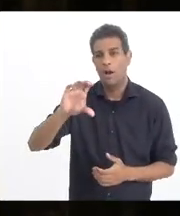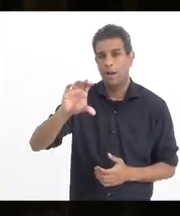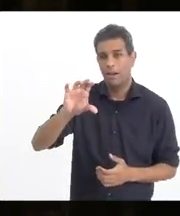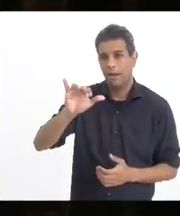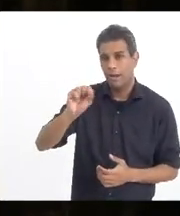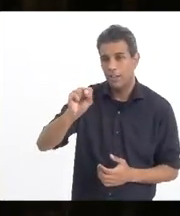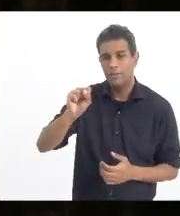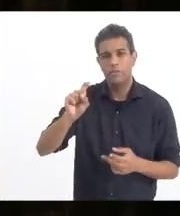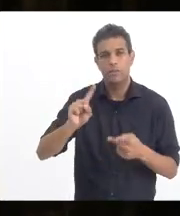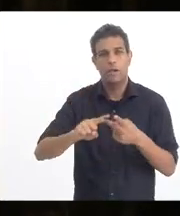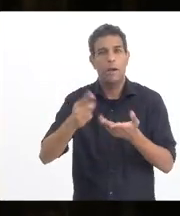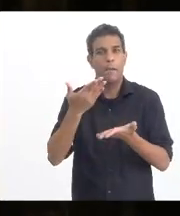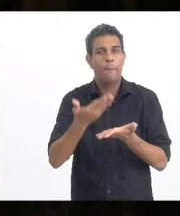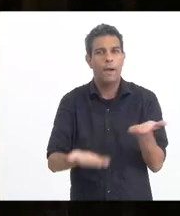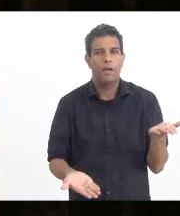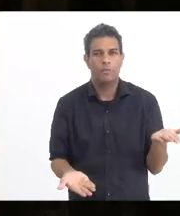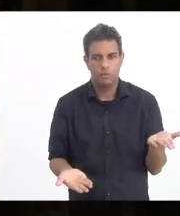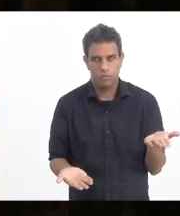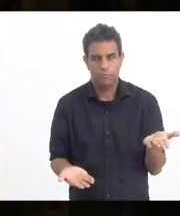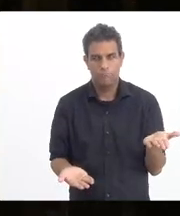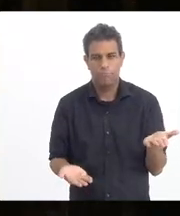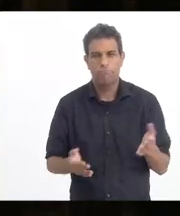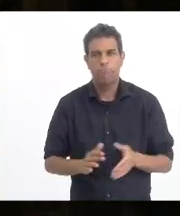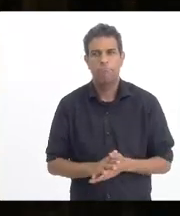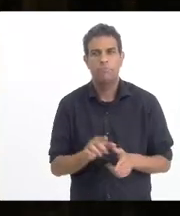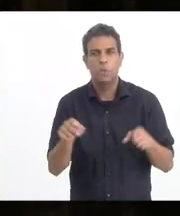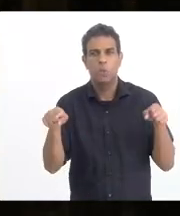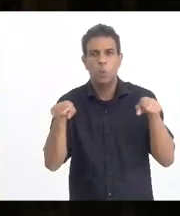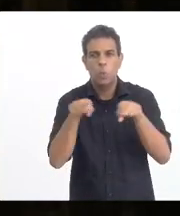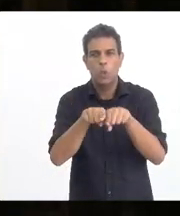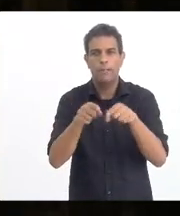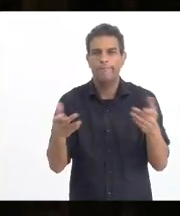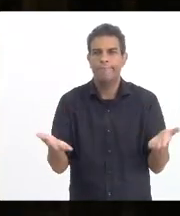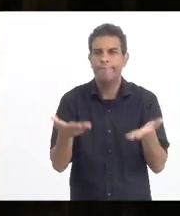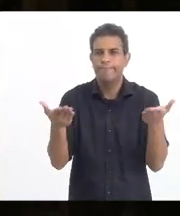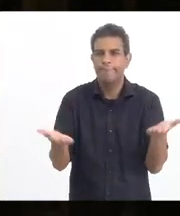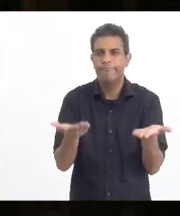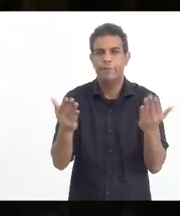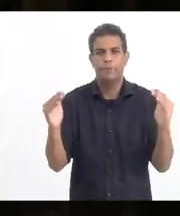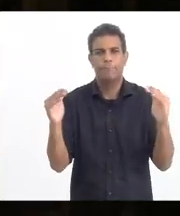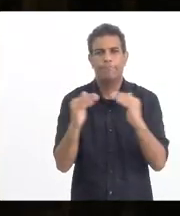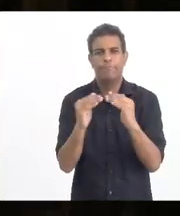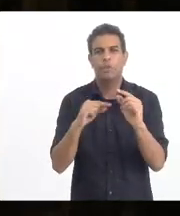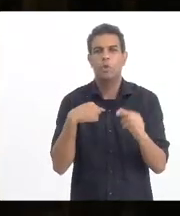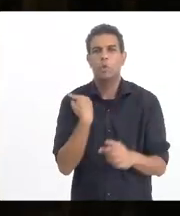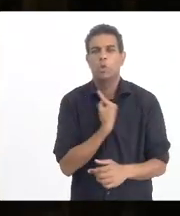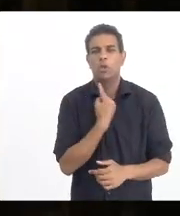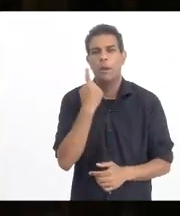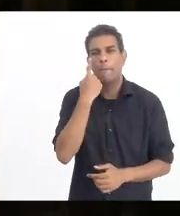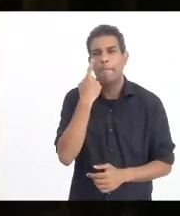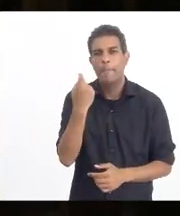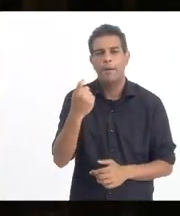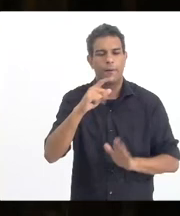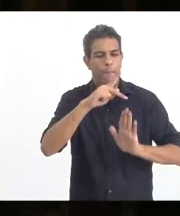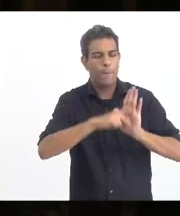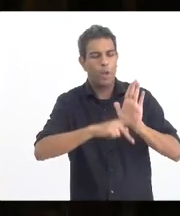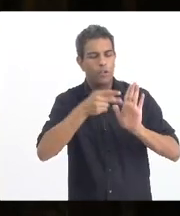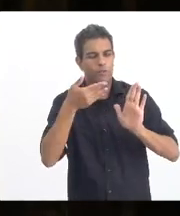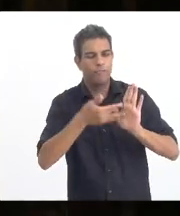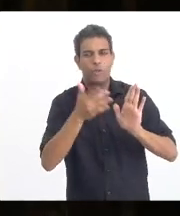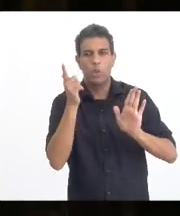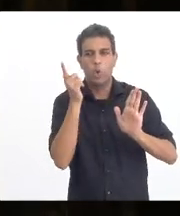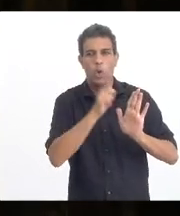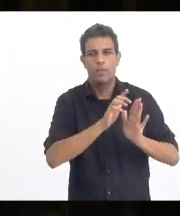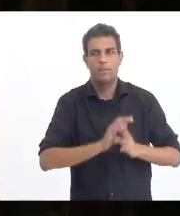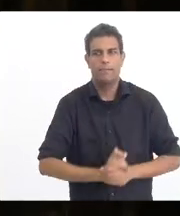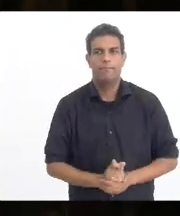o CAO, ele perde. Então, para poder estimular essa meritocracia, o que nós fizemos no projeto que não foi possível chegar a